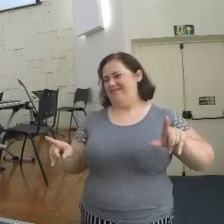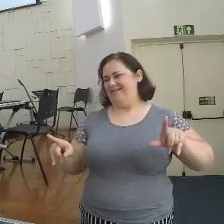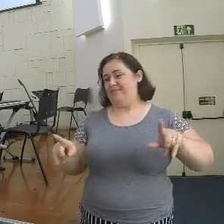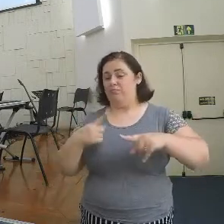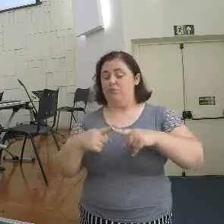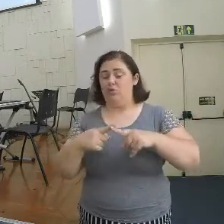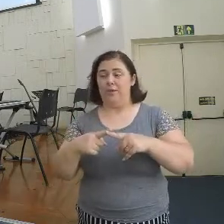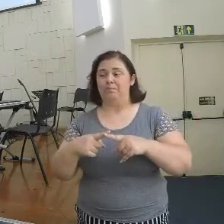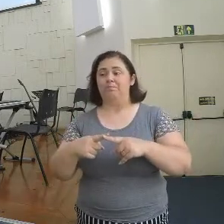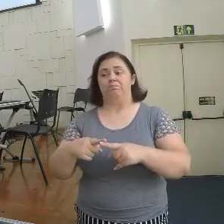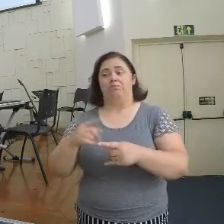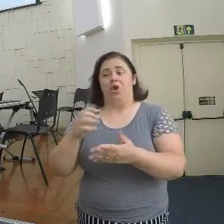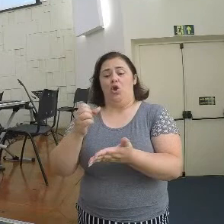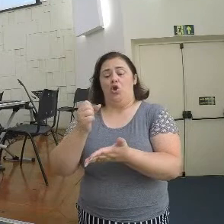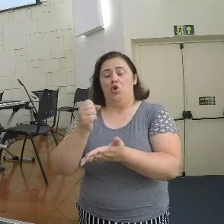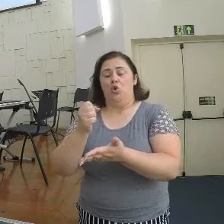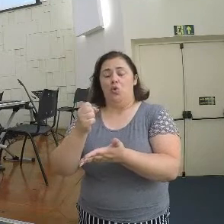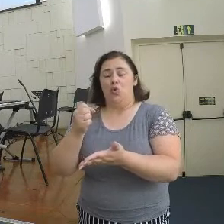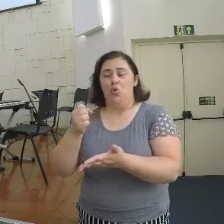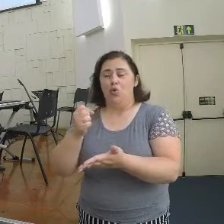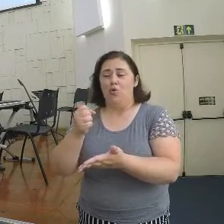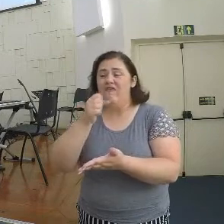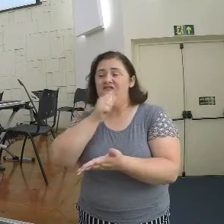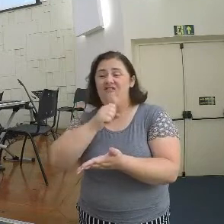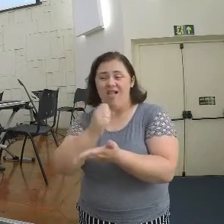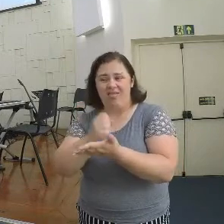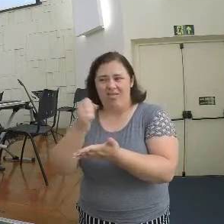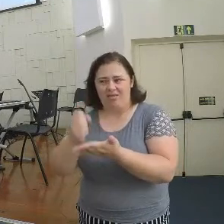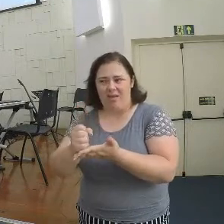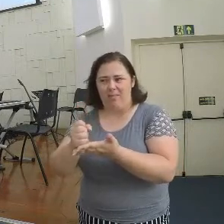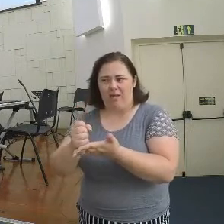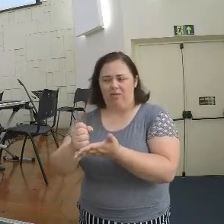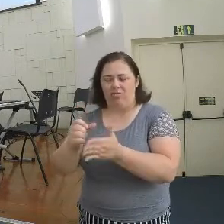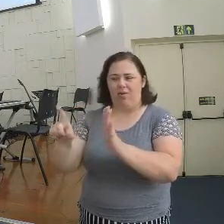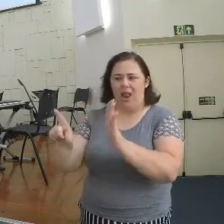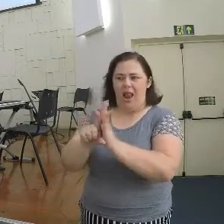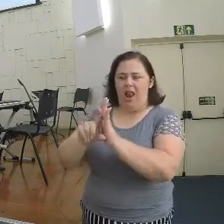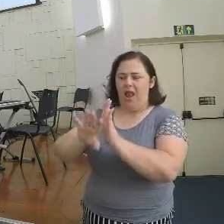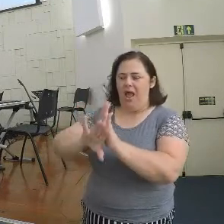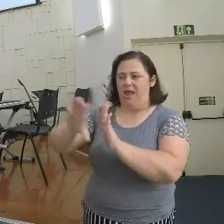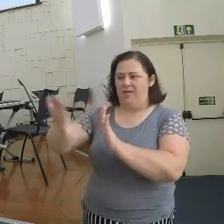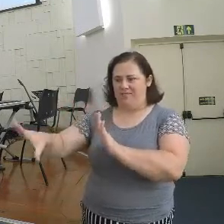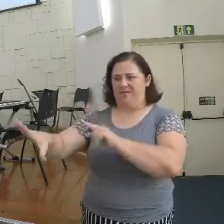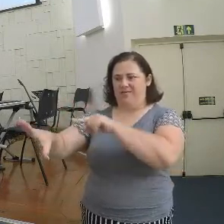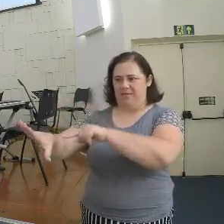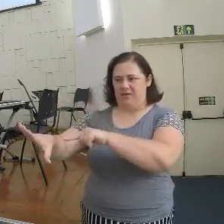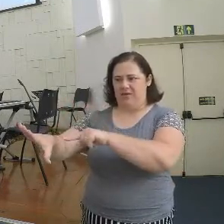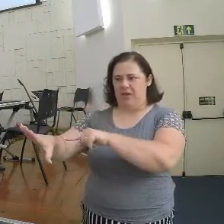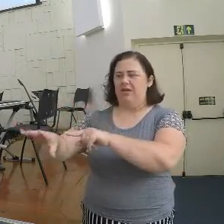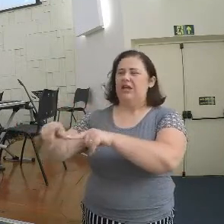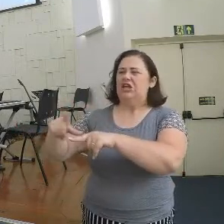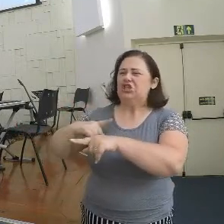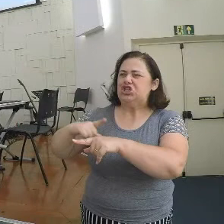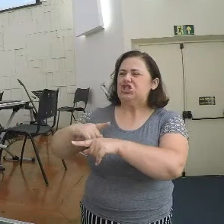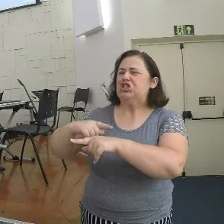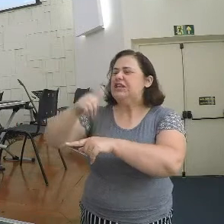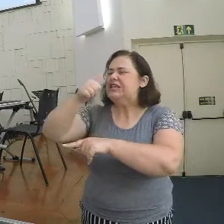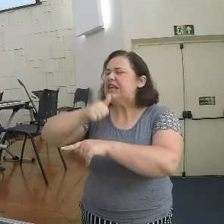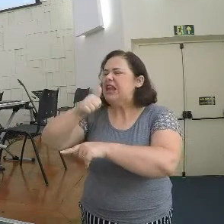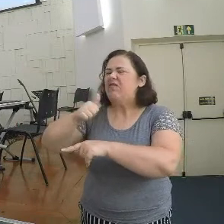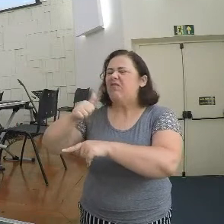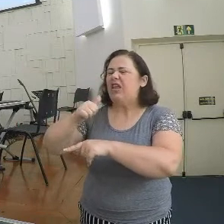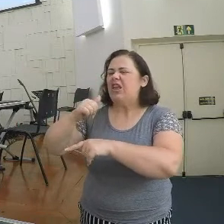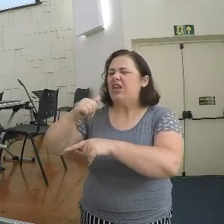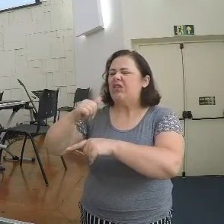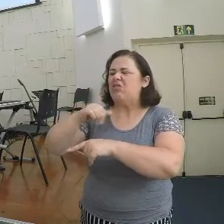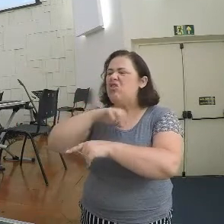aspectos cerimoniais. Iríamos nós sacrificar um animal, sendo que Jesus, o Cordeiro de Deus que tira o